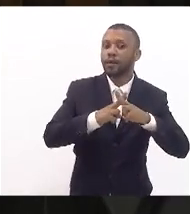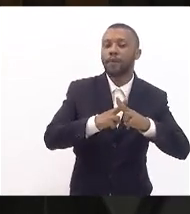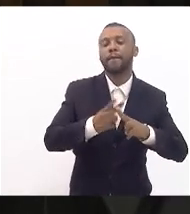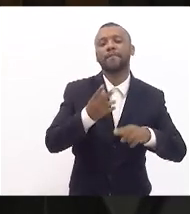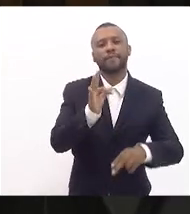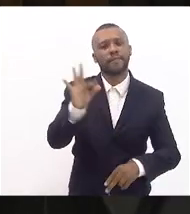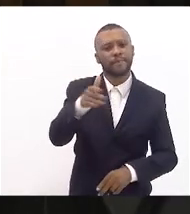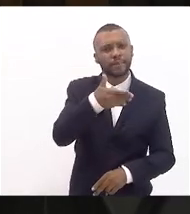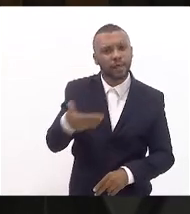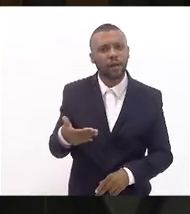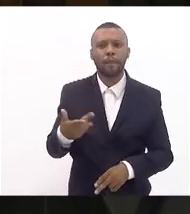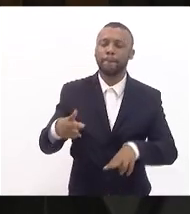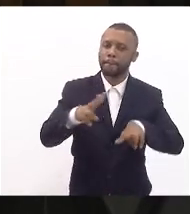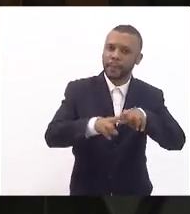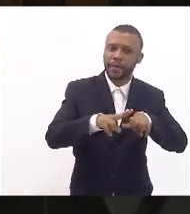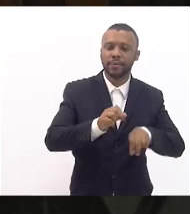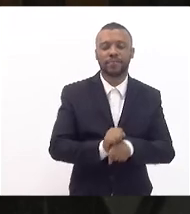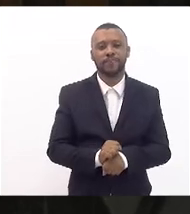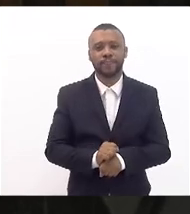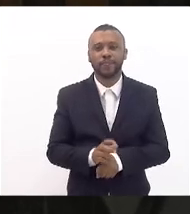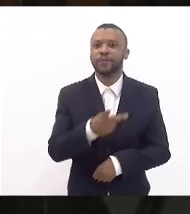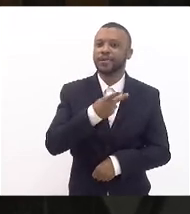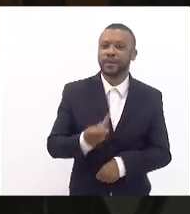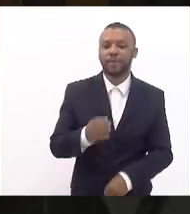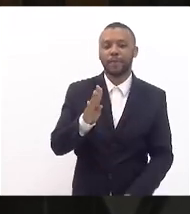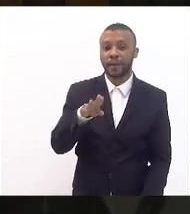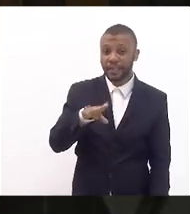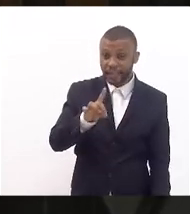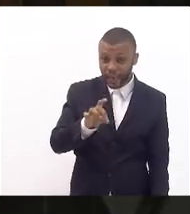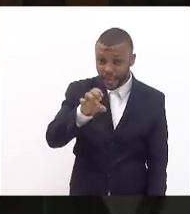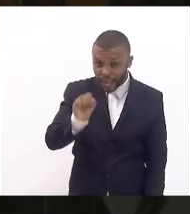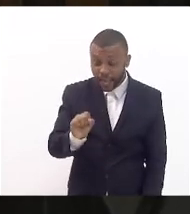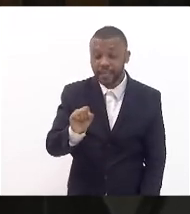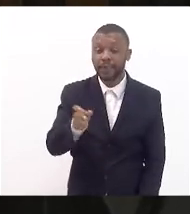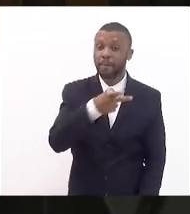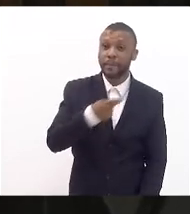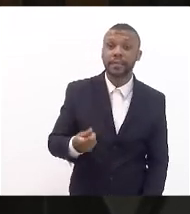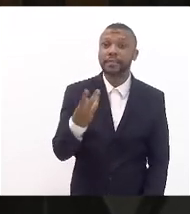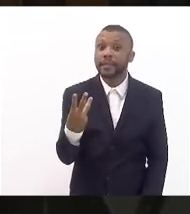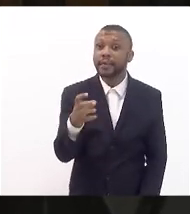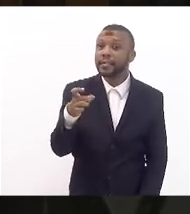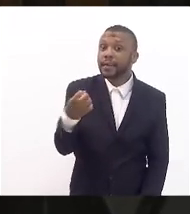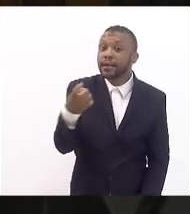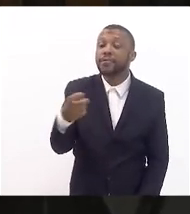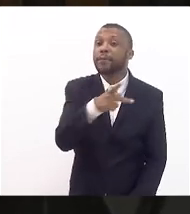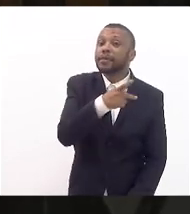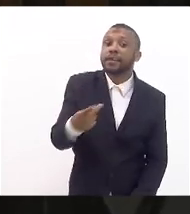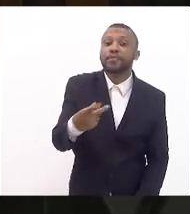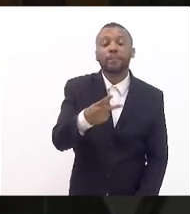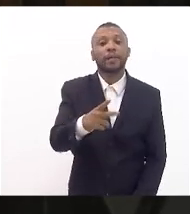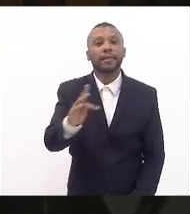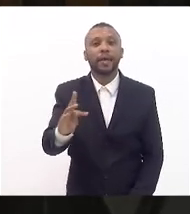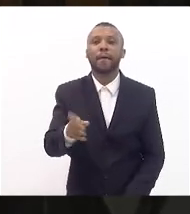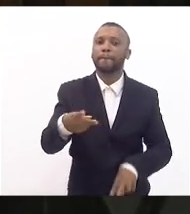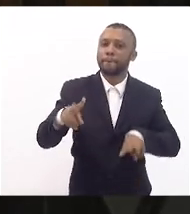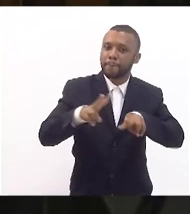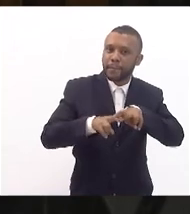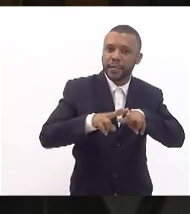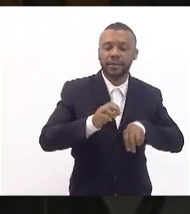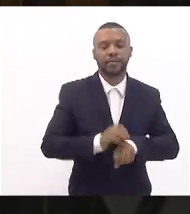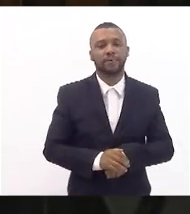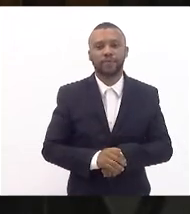preso. Presidente do BNDES, preso. Três ex-presidentes do PT, presos. Três ex-tesoureiros do